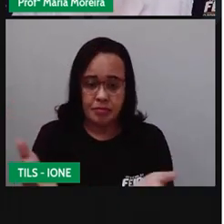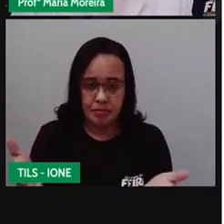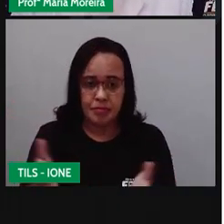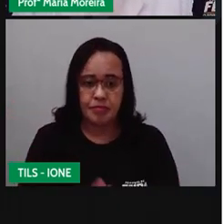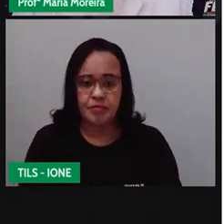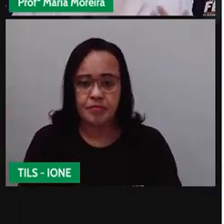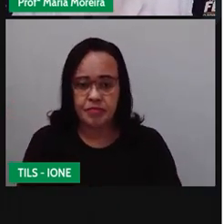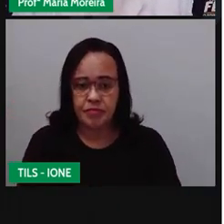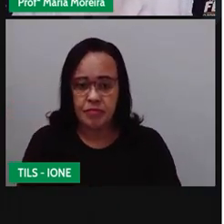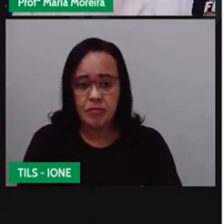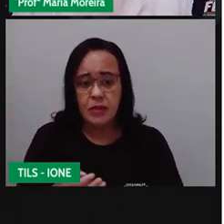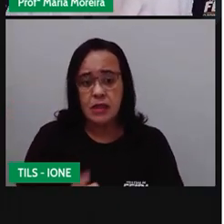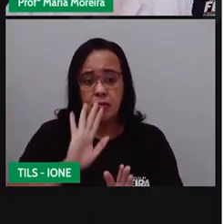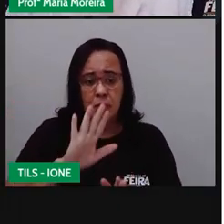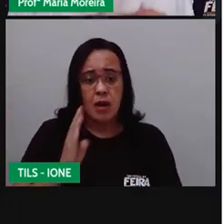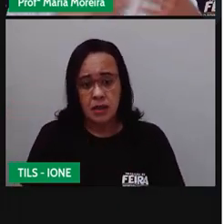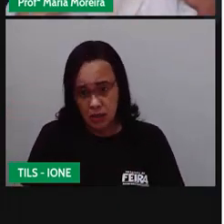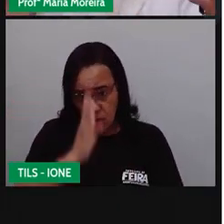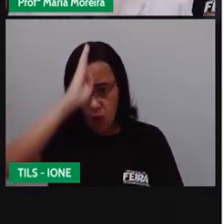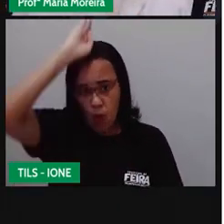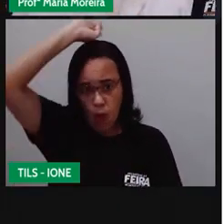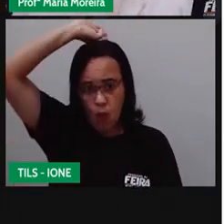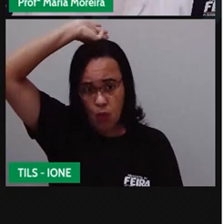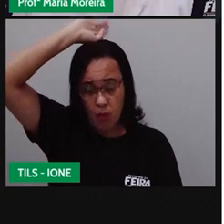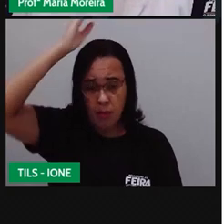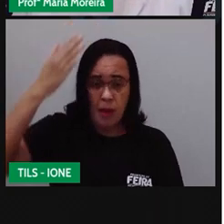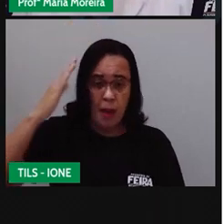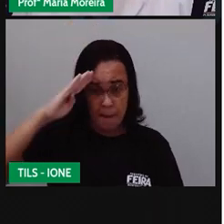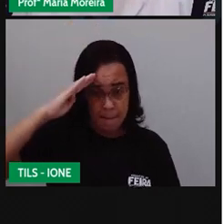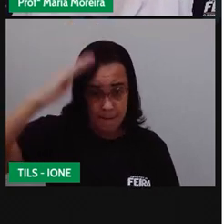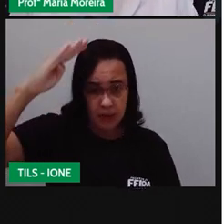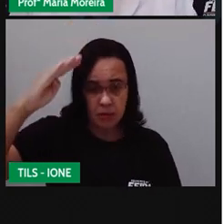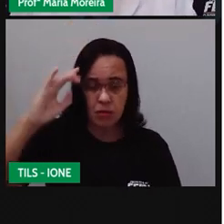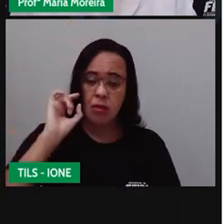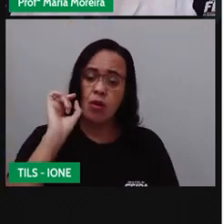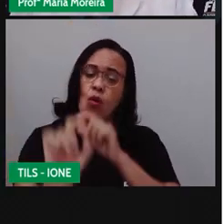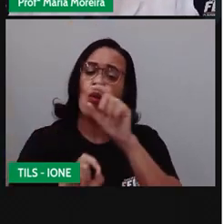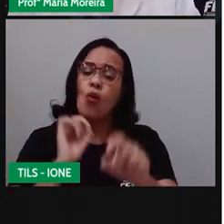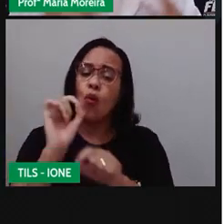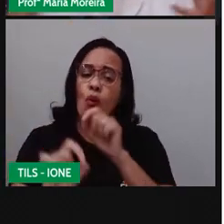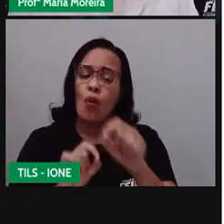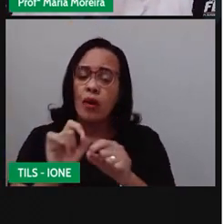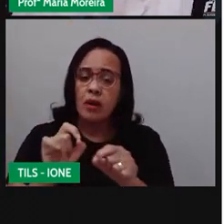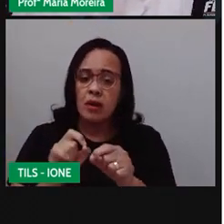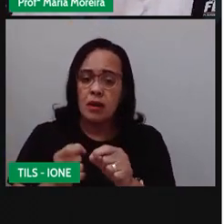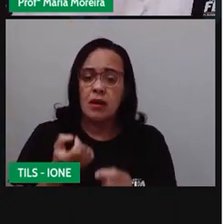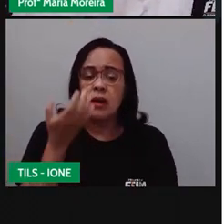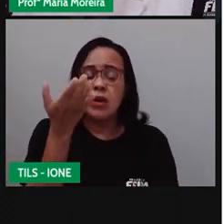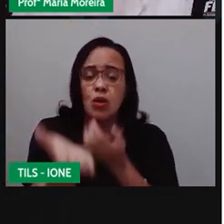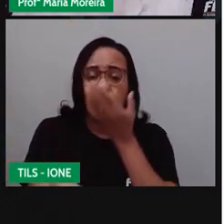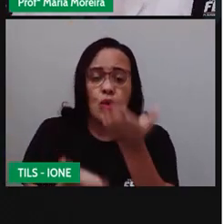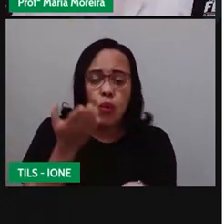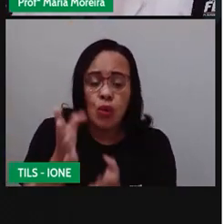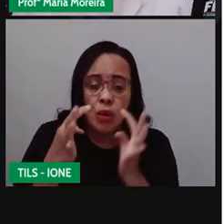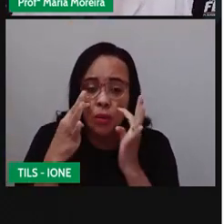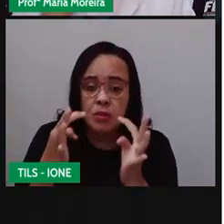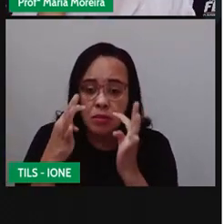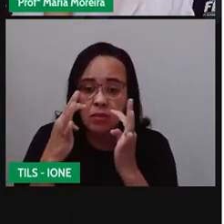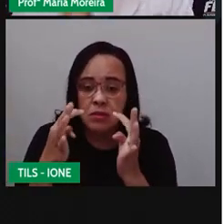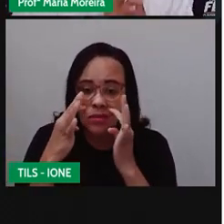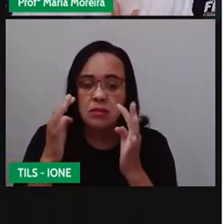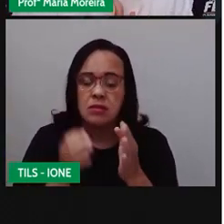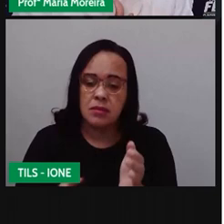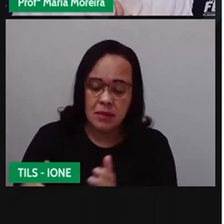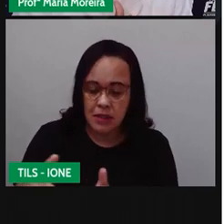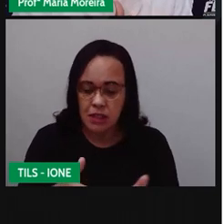Mas Roma, na verdade, se destacou na construção, né, no cuidado dessas estradas, por quê?